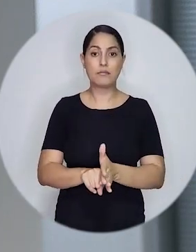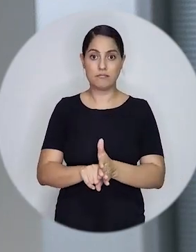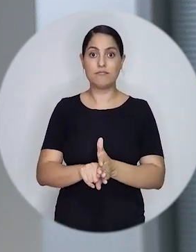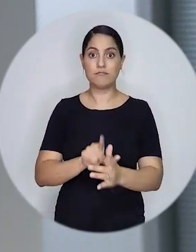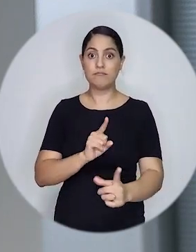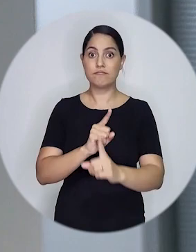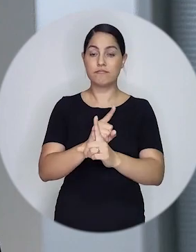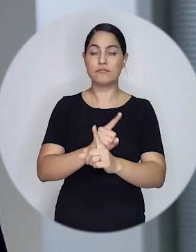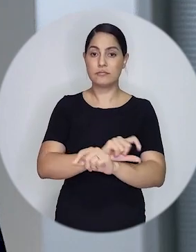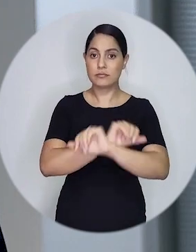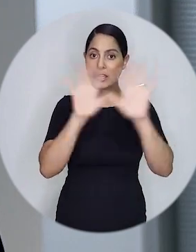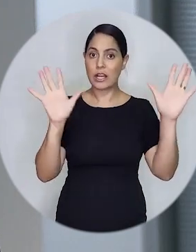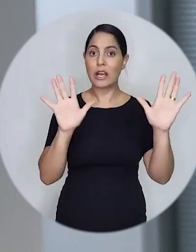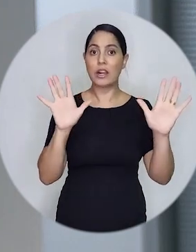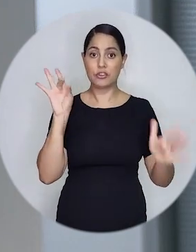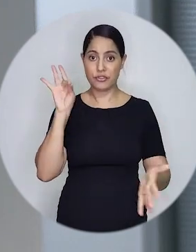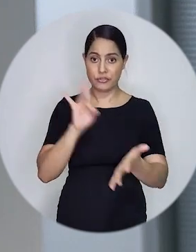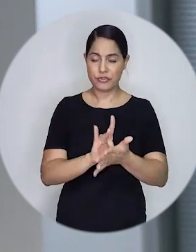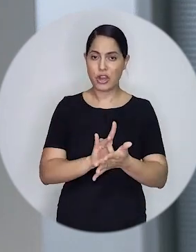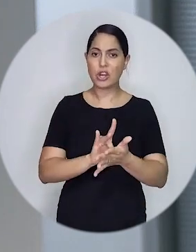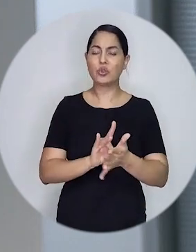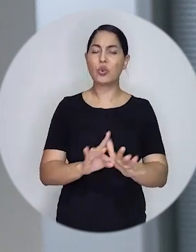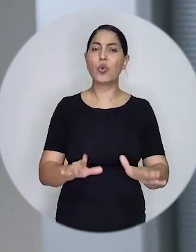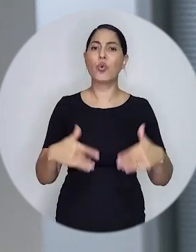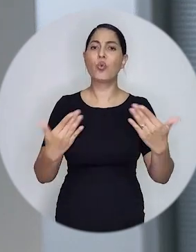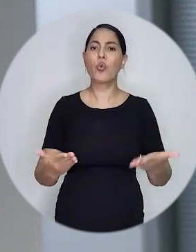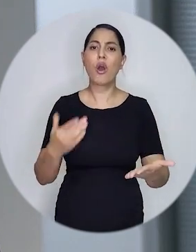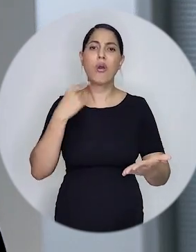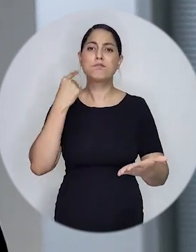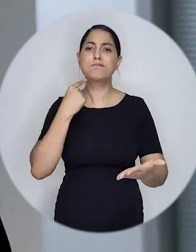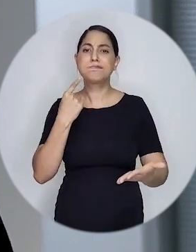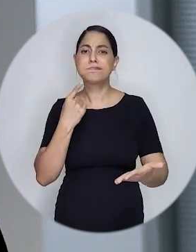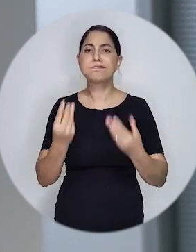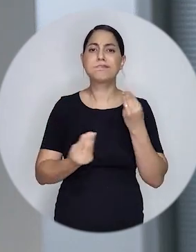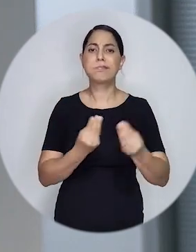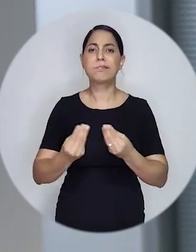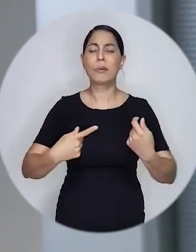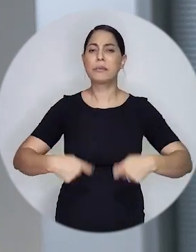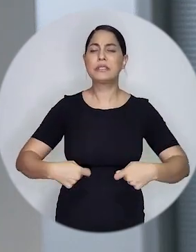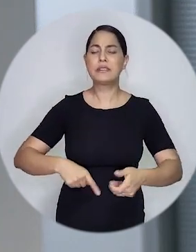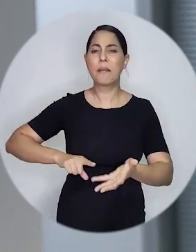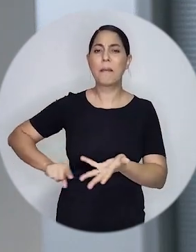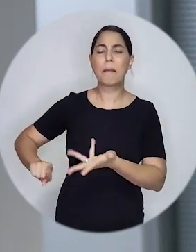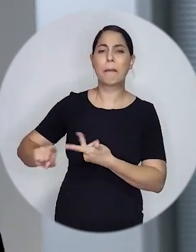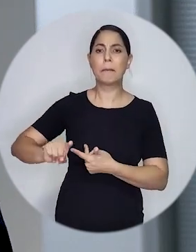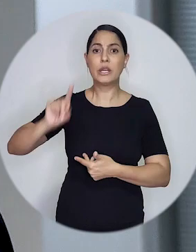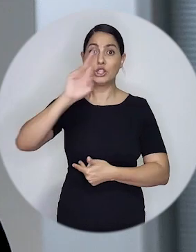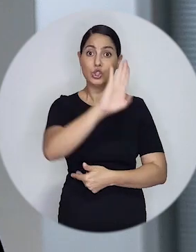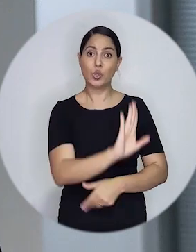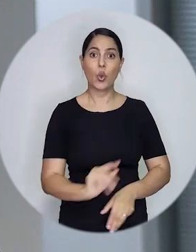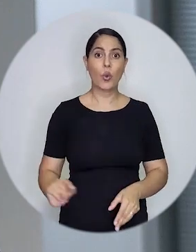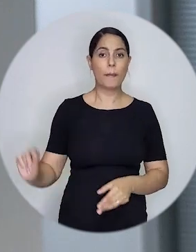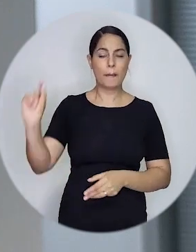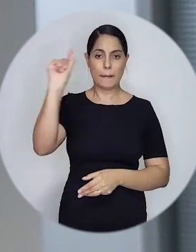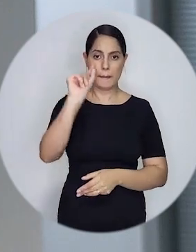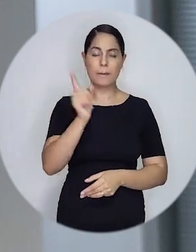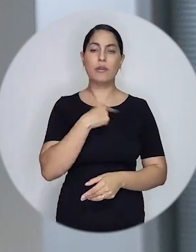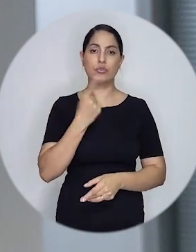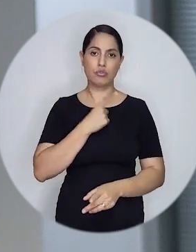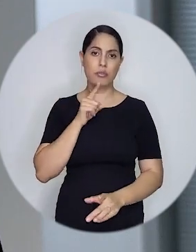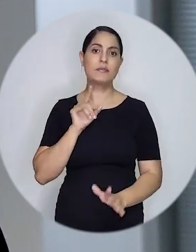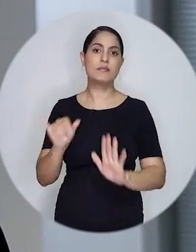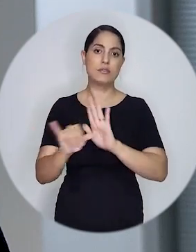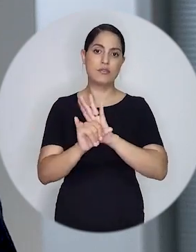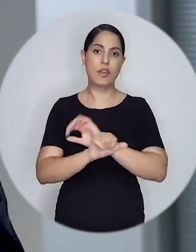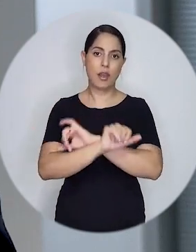pesquisa, conseguir diagnosticar e identificar as necessidades de cada advogado, de cada advogada em todos os rincões do país. E